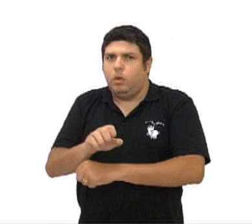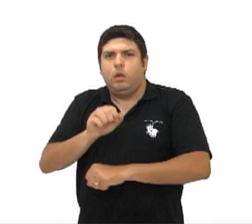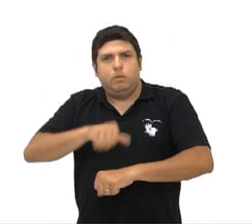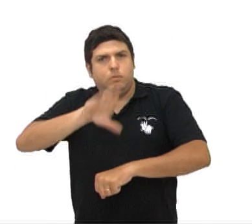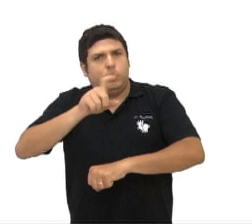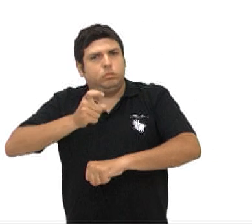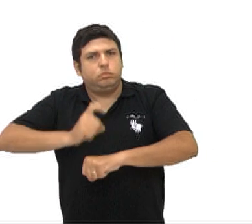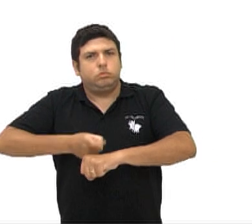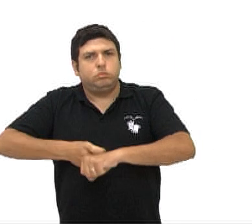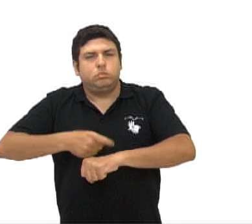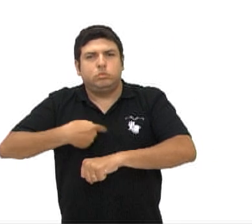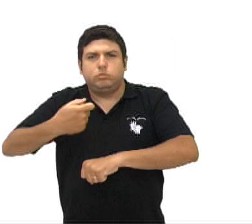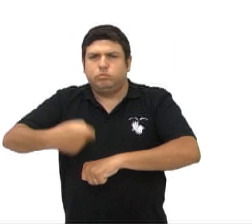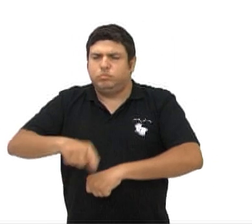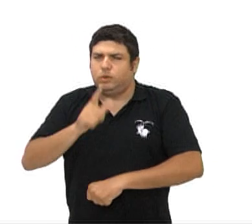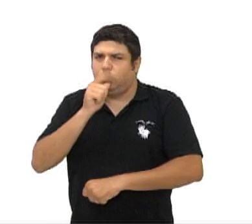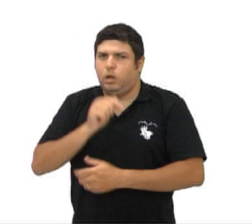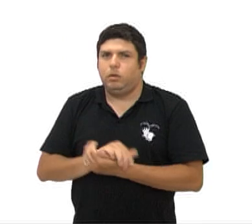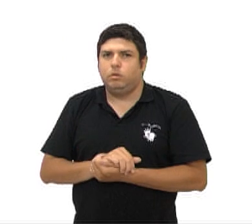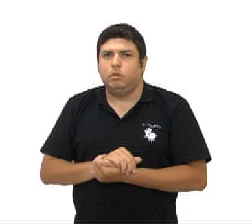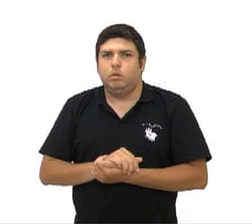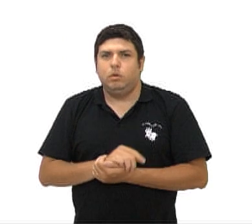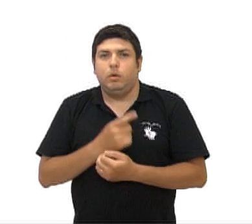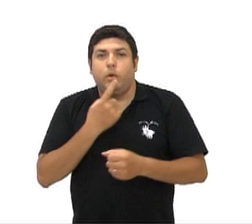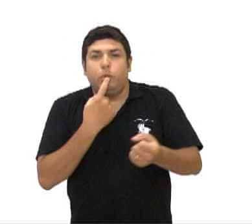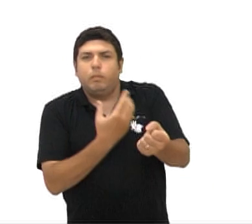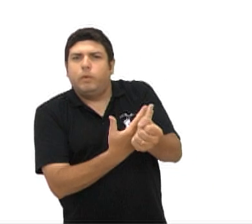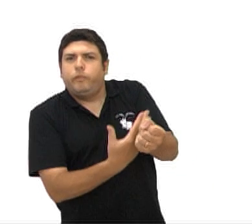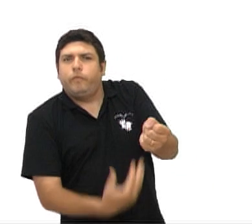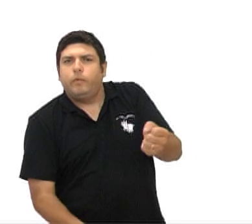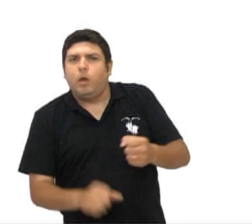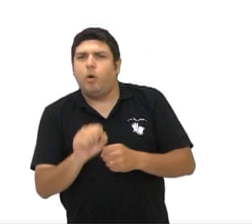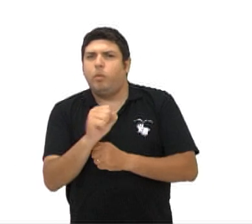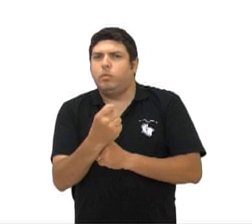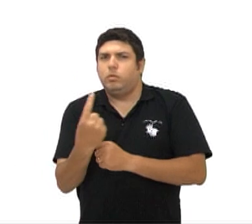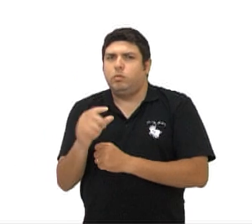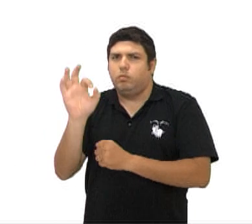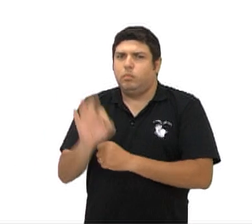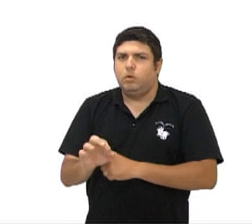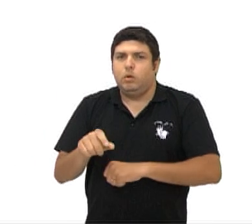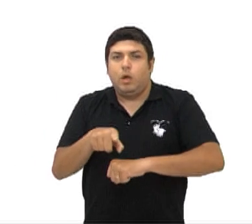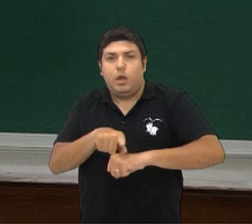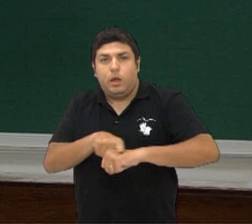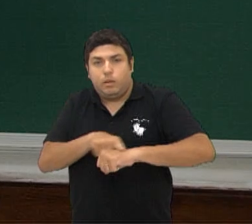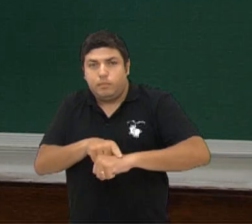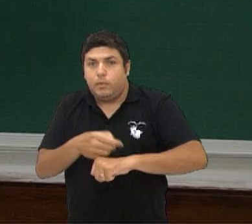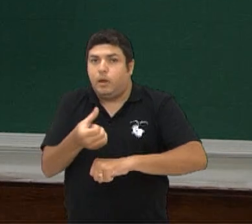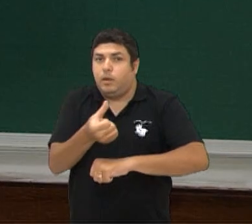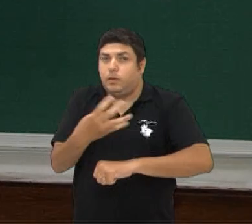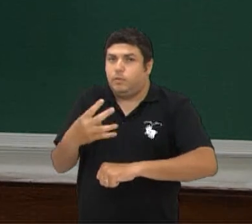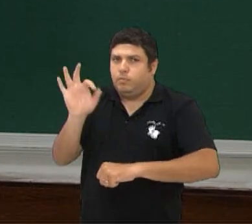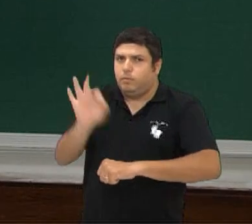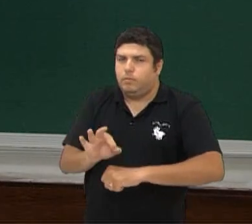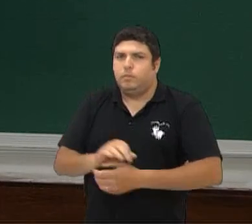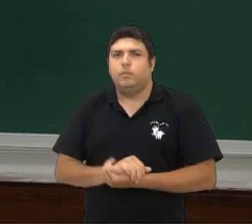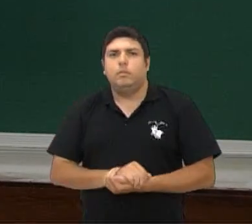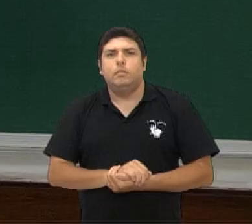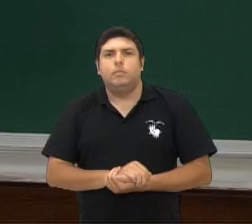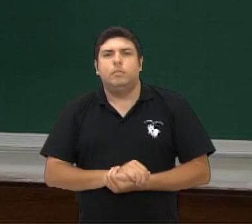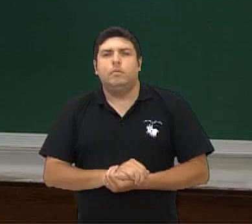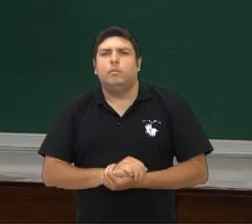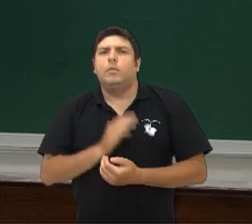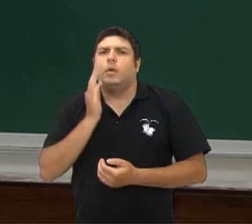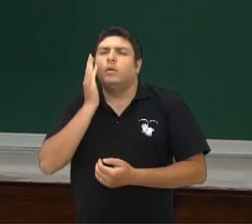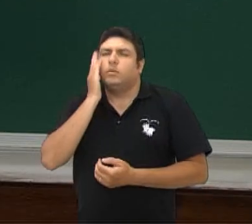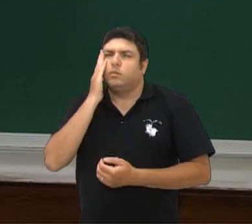calcificada, não precisa de tanto água assim. O sangue, 81%, pele, 64%. E outra informação importante, gente, quanto mais velho o